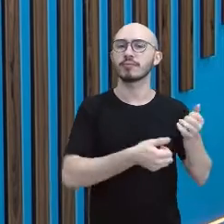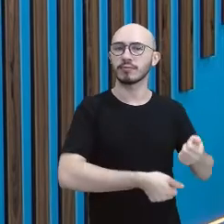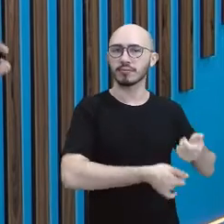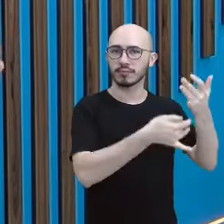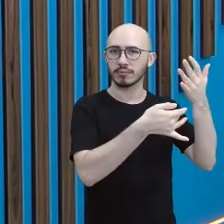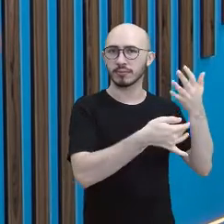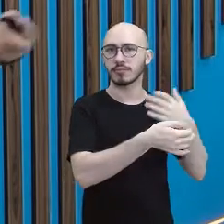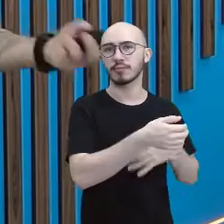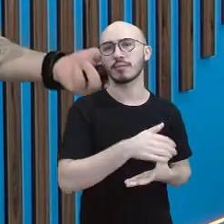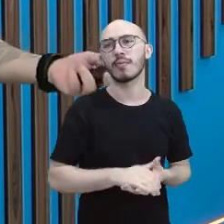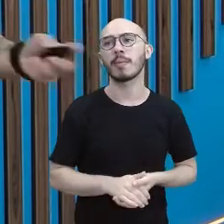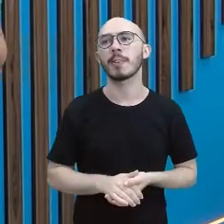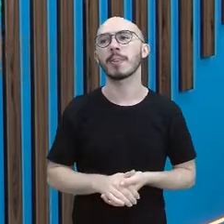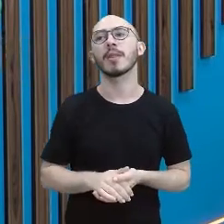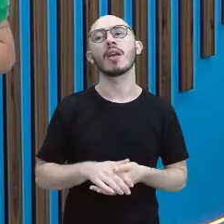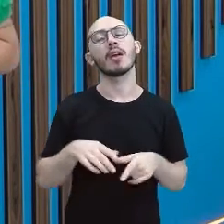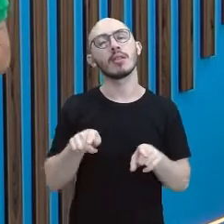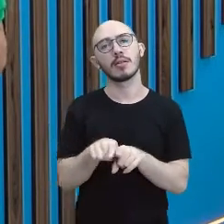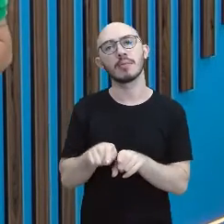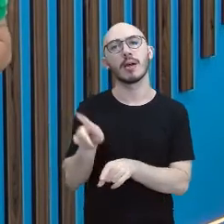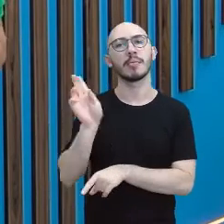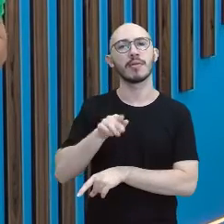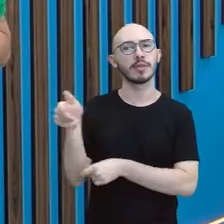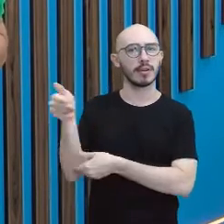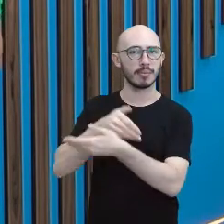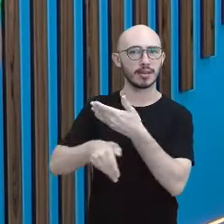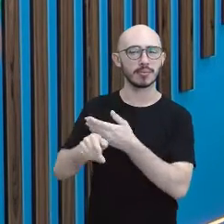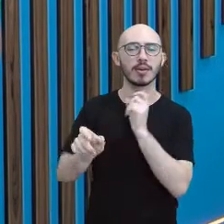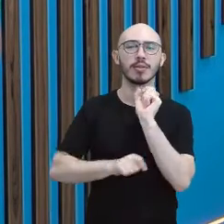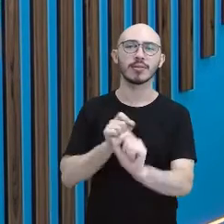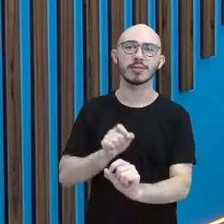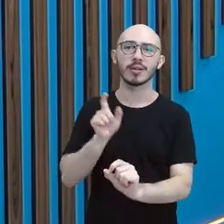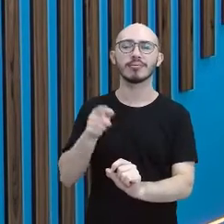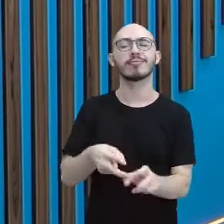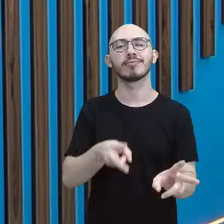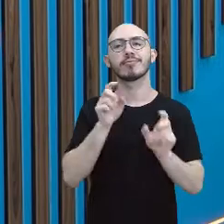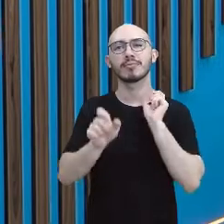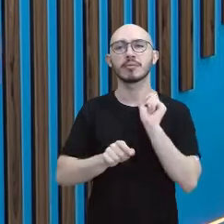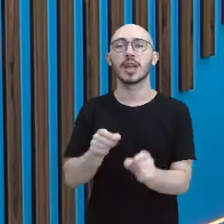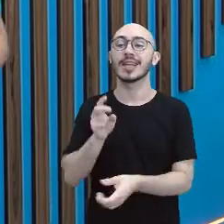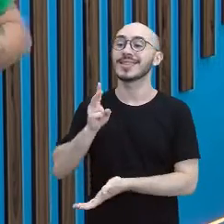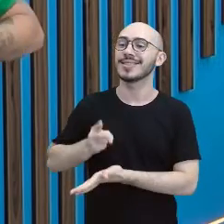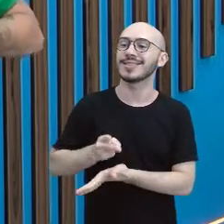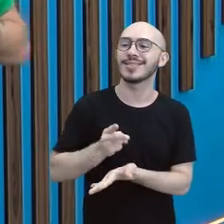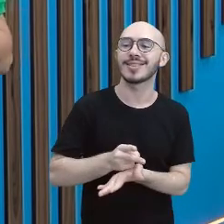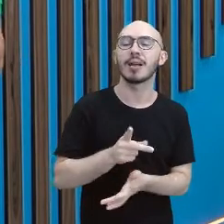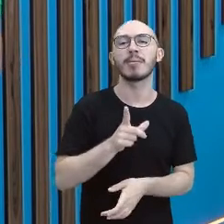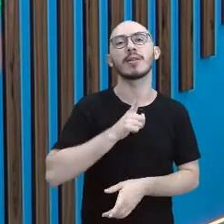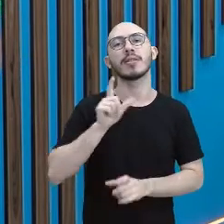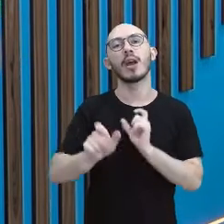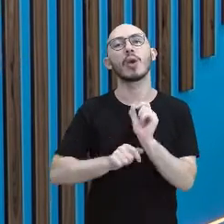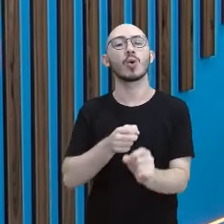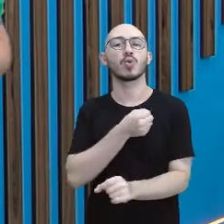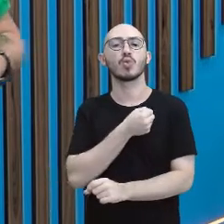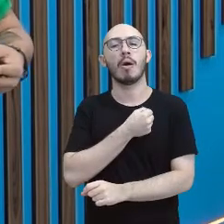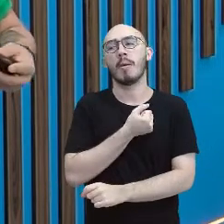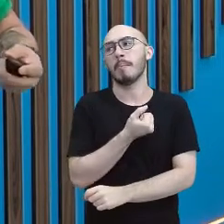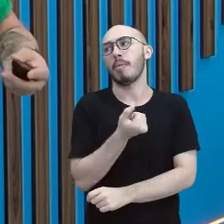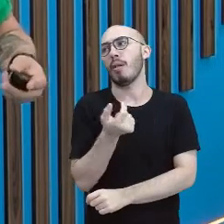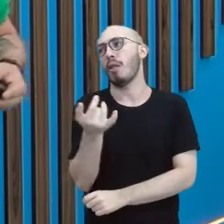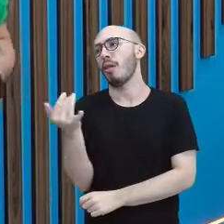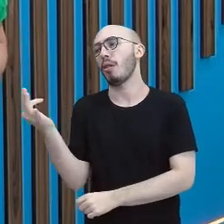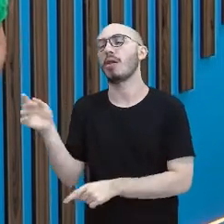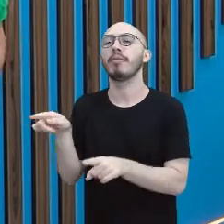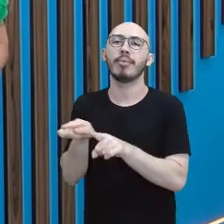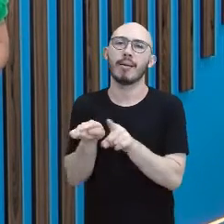vai perceber, e eu vou já voltar ali para a professora Briane, que a gente vai perceber que toda vez que a gente pega um número muito grande e um número